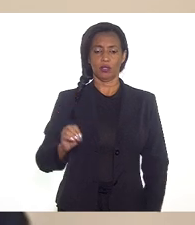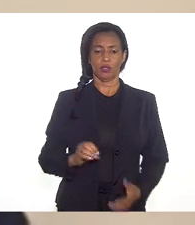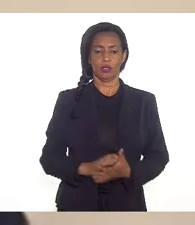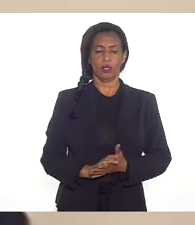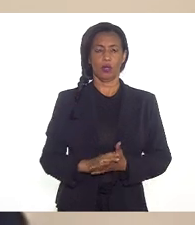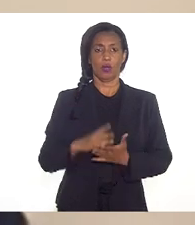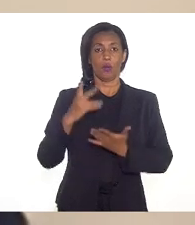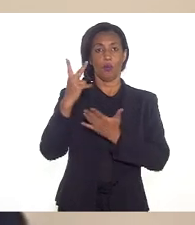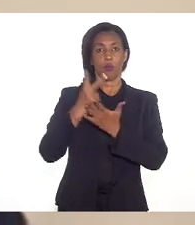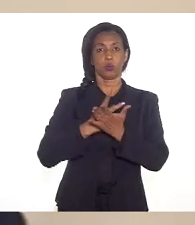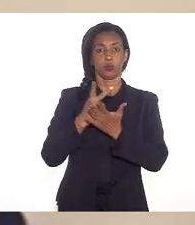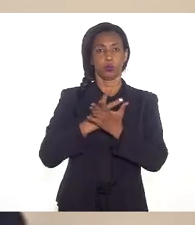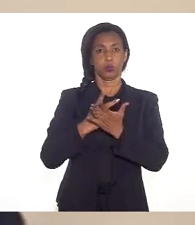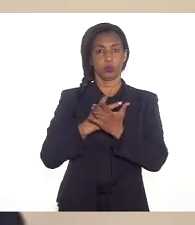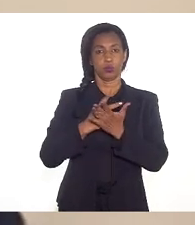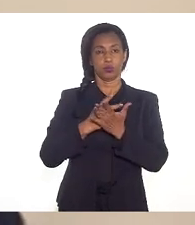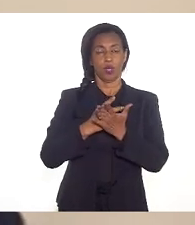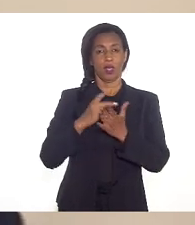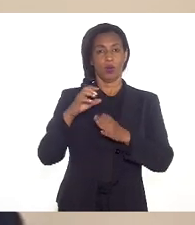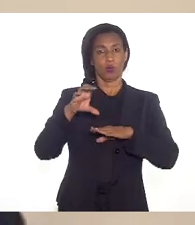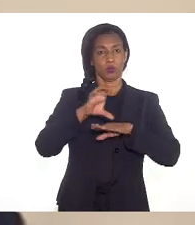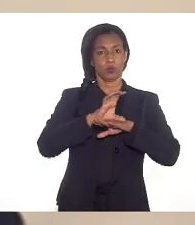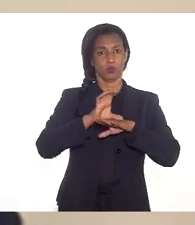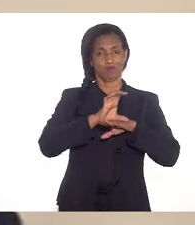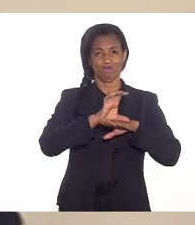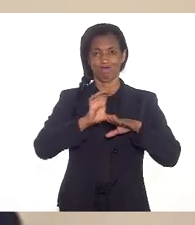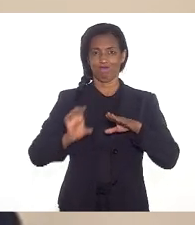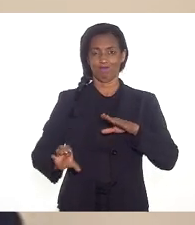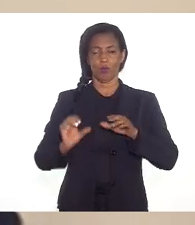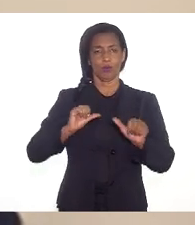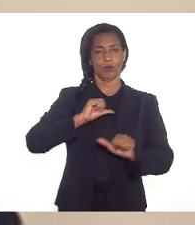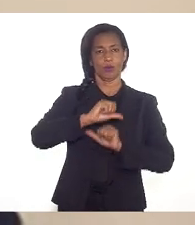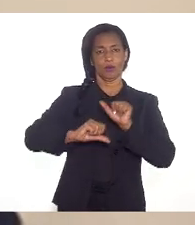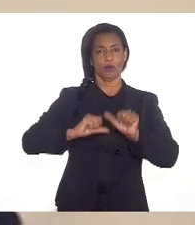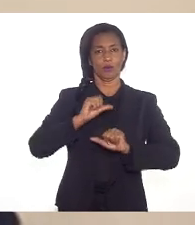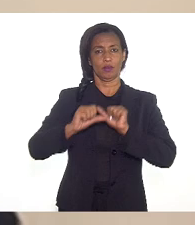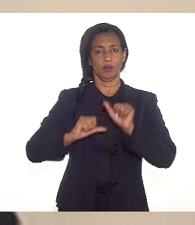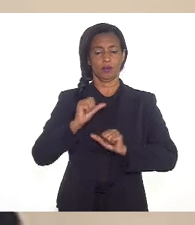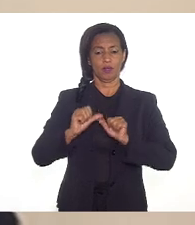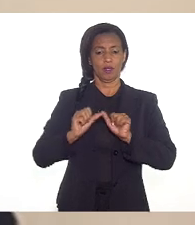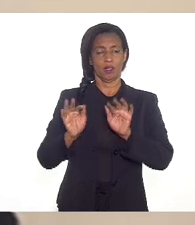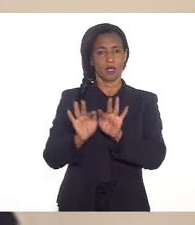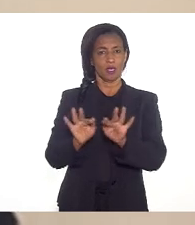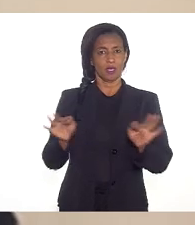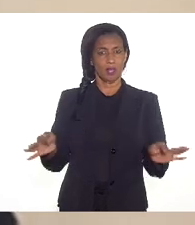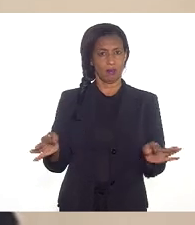O parecer é pela inconstitucionalidade, concluindo por transformação em indicação simples.